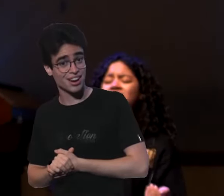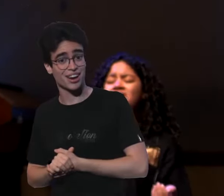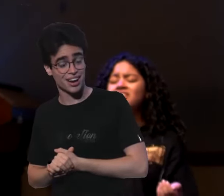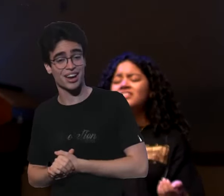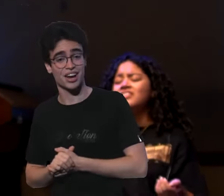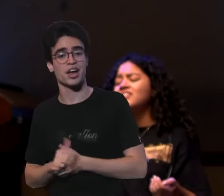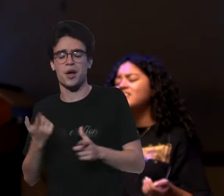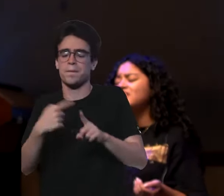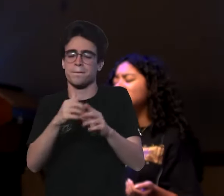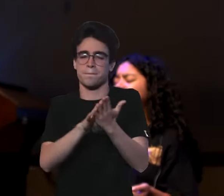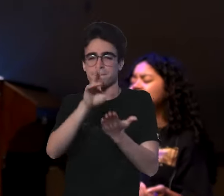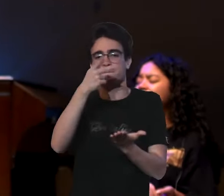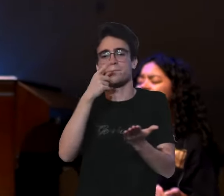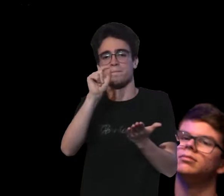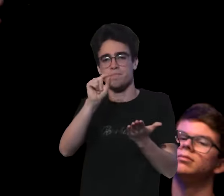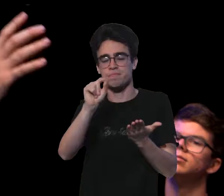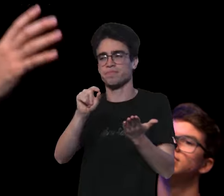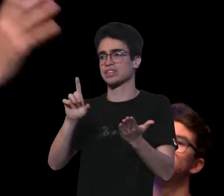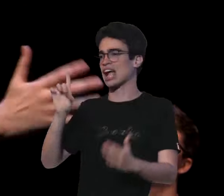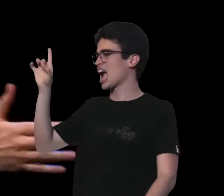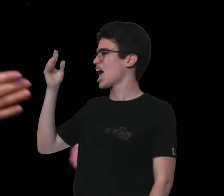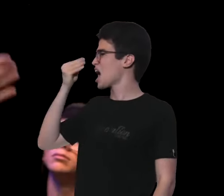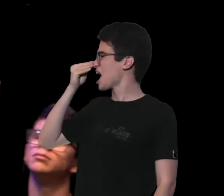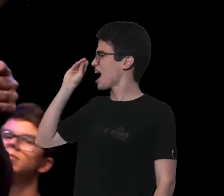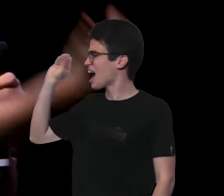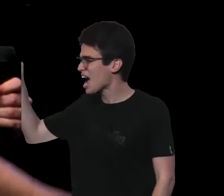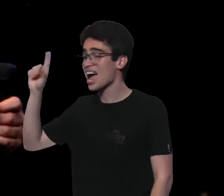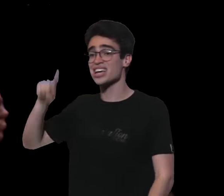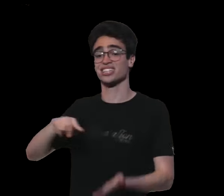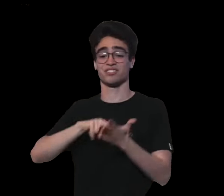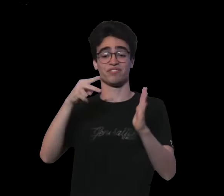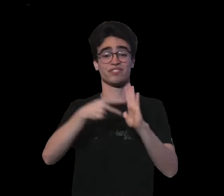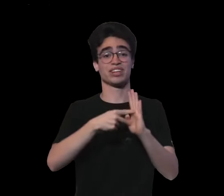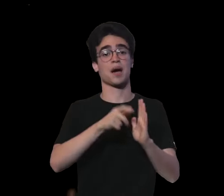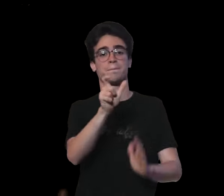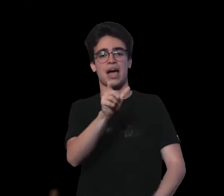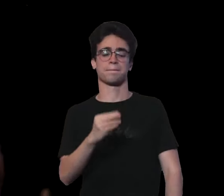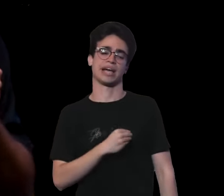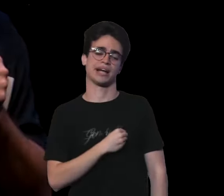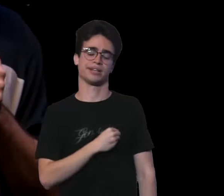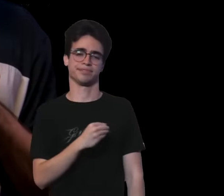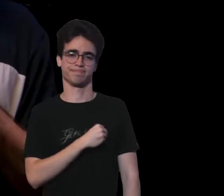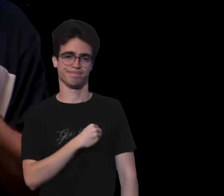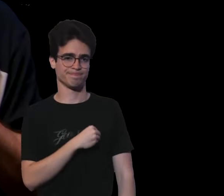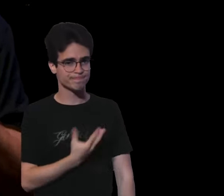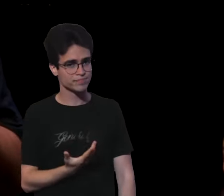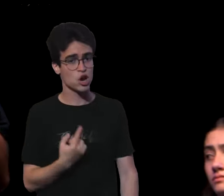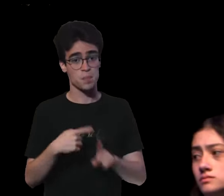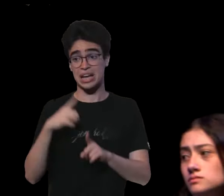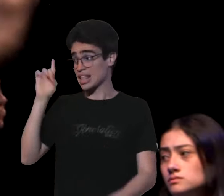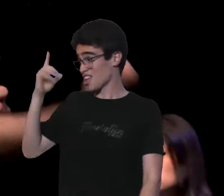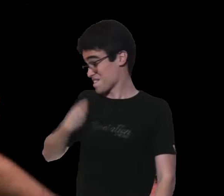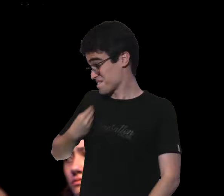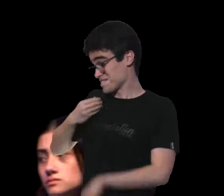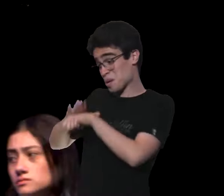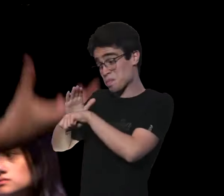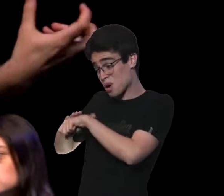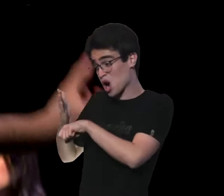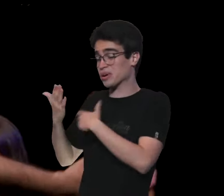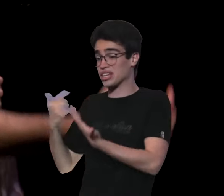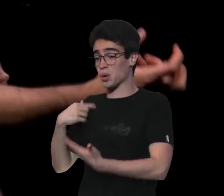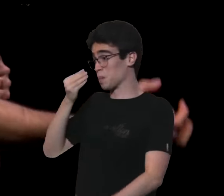A Bíblia chama esse virar as costas para Deus e para suas leis de pecado. E se Deus é a fonte da vida e eu me virei minhas costas para